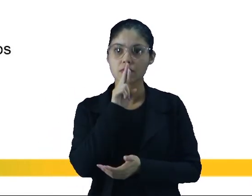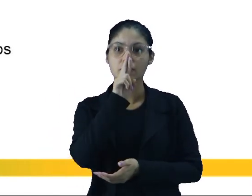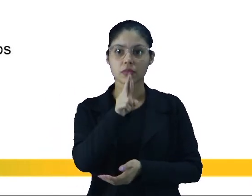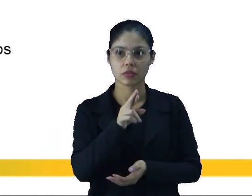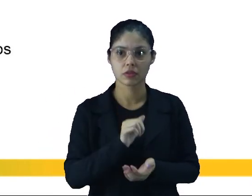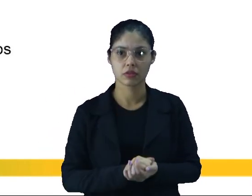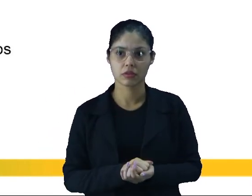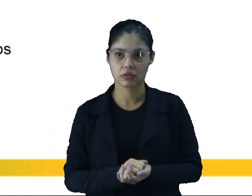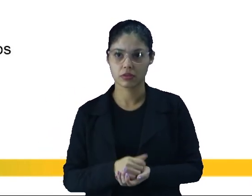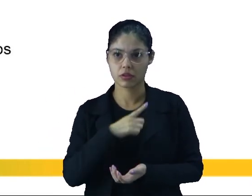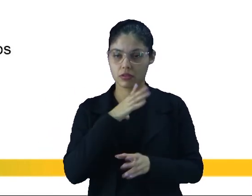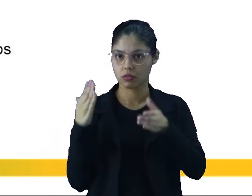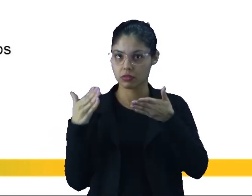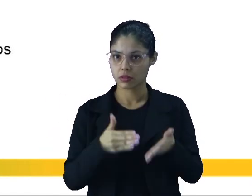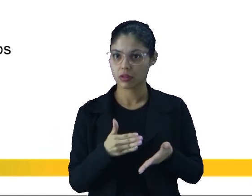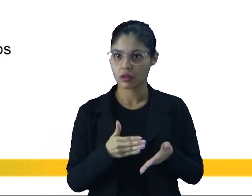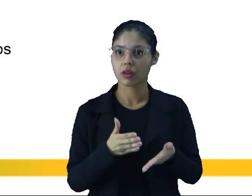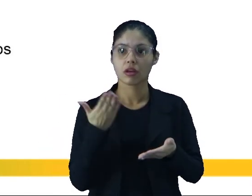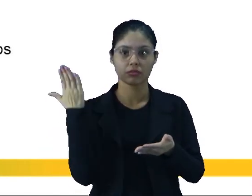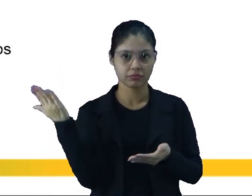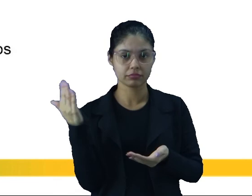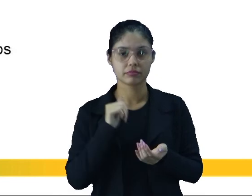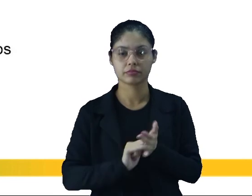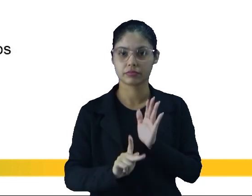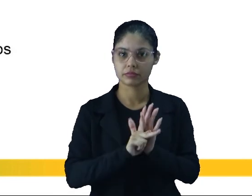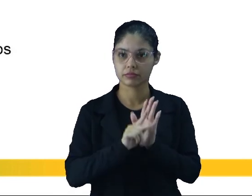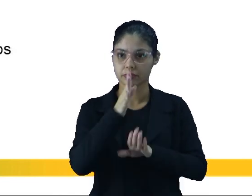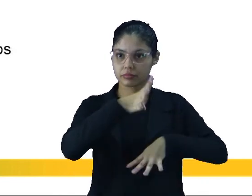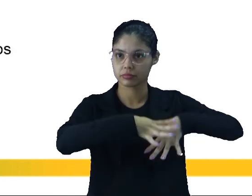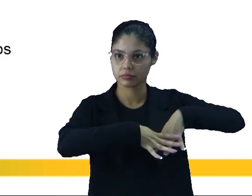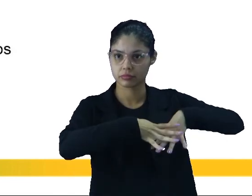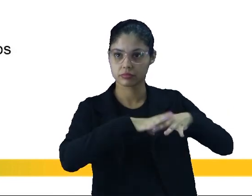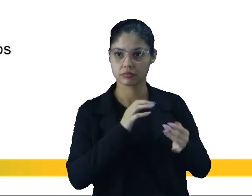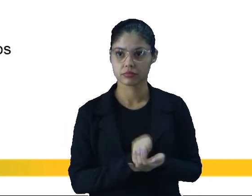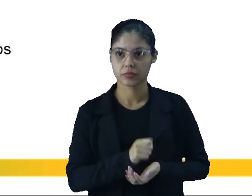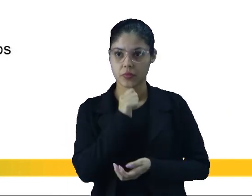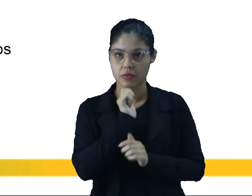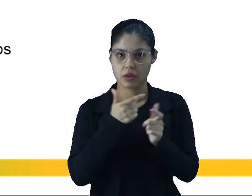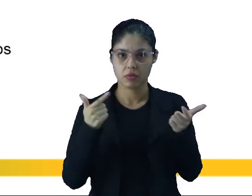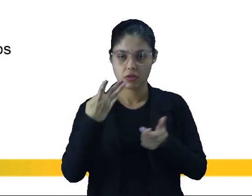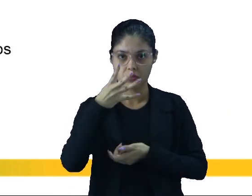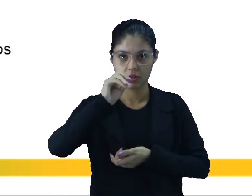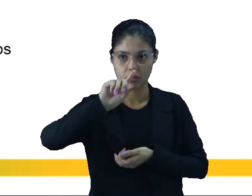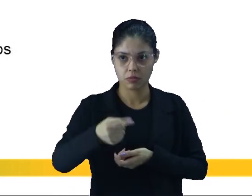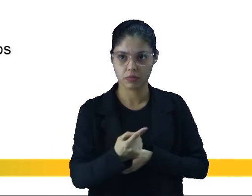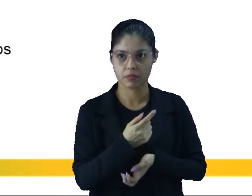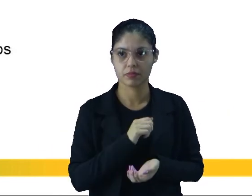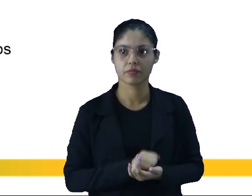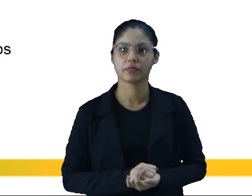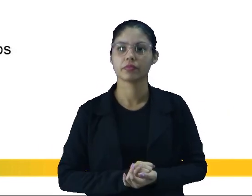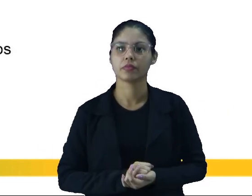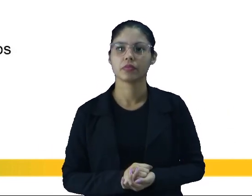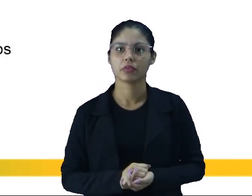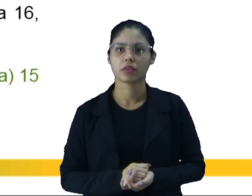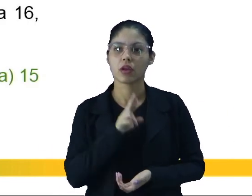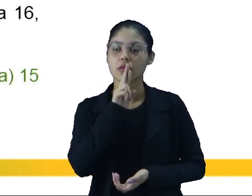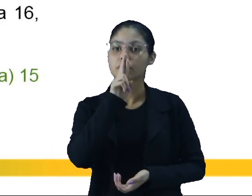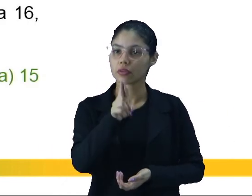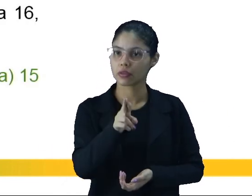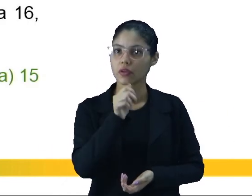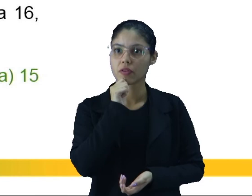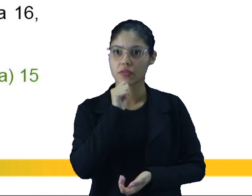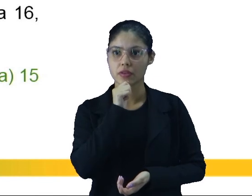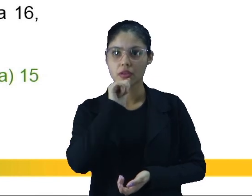Resolvendo essa inequação, eu vou chegar nessa definição matemática, tá? Que será maior que 40.000. Então, ao resolver